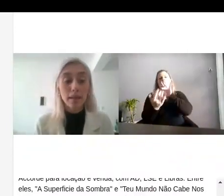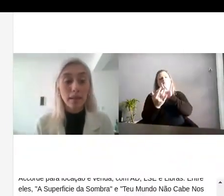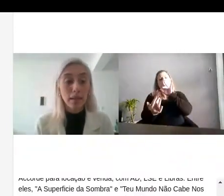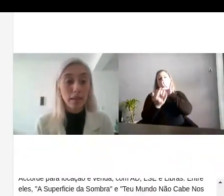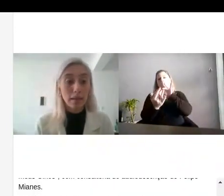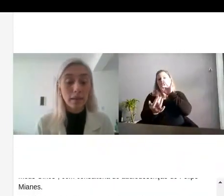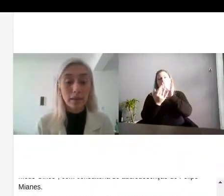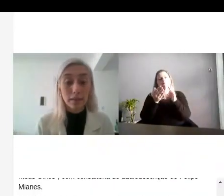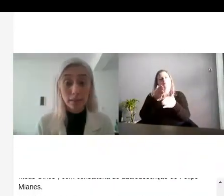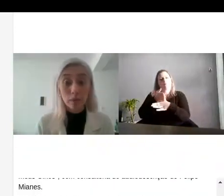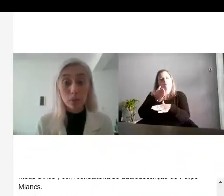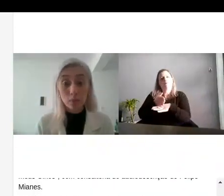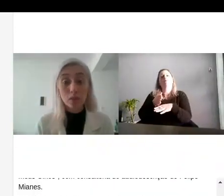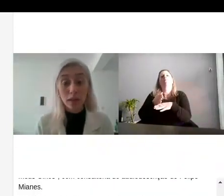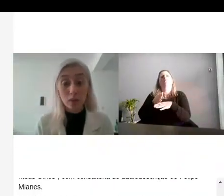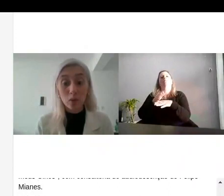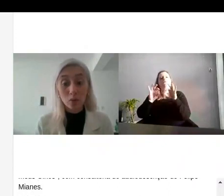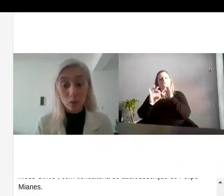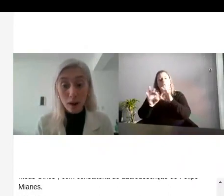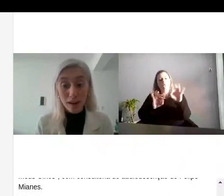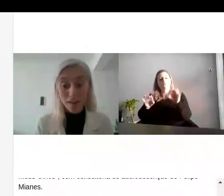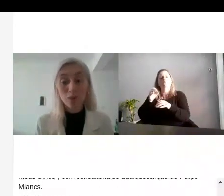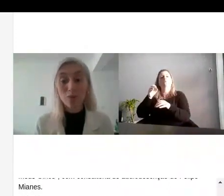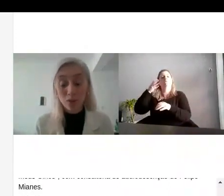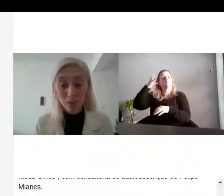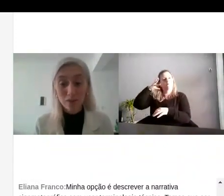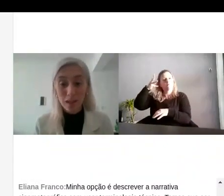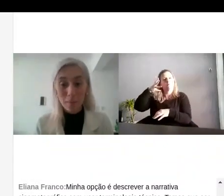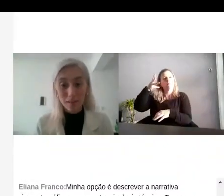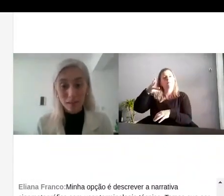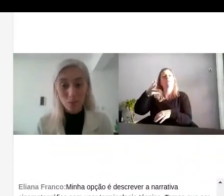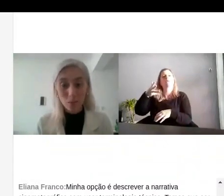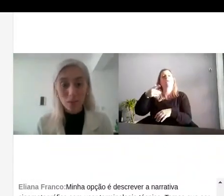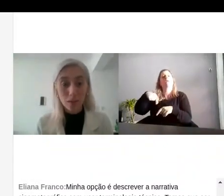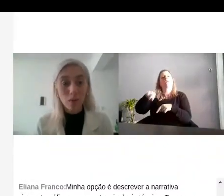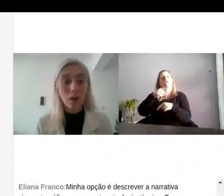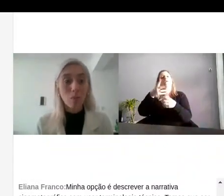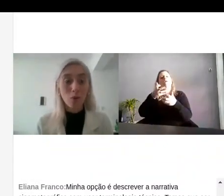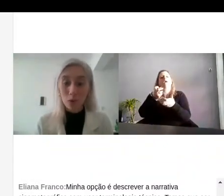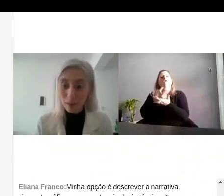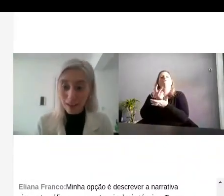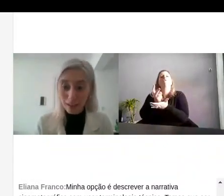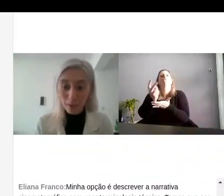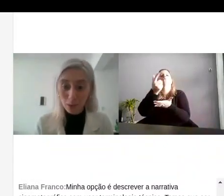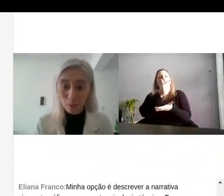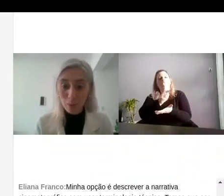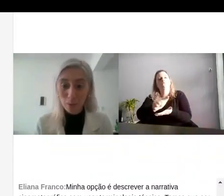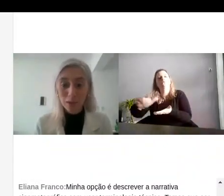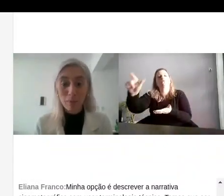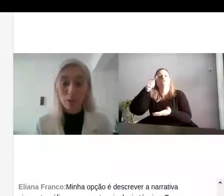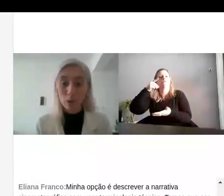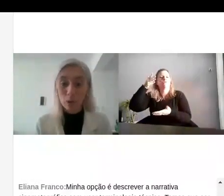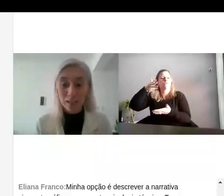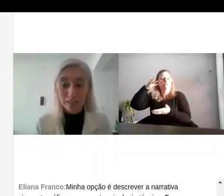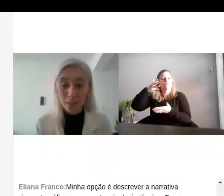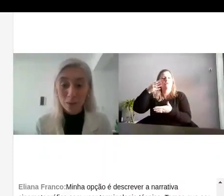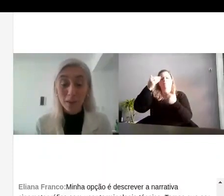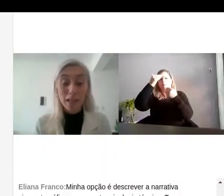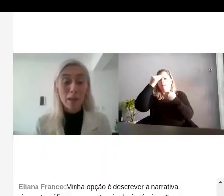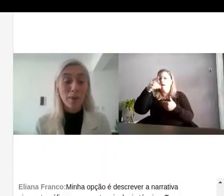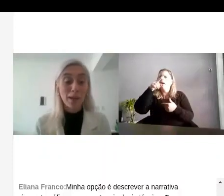e estamos buscando continuar discutindo sempre esse assunto. Então, muito obrigada pela tua pergunta, pela tua